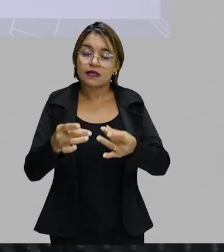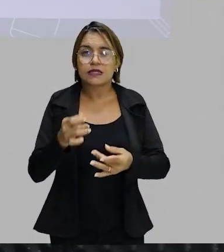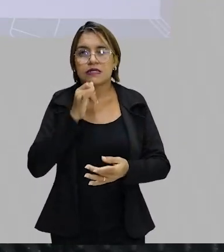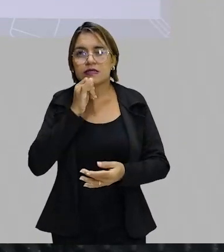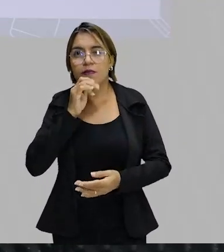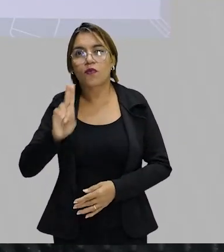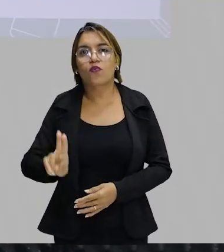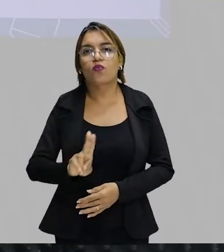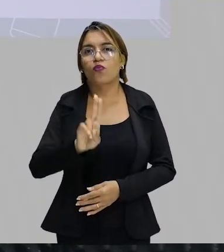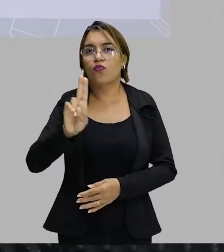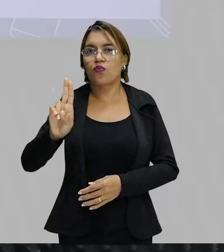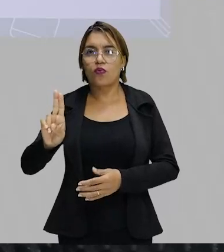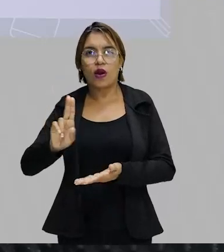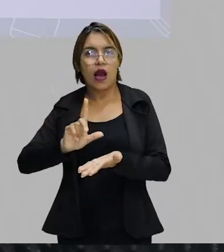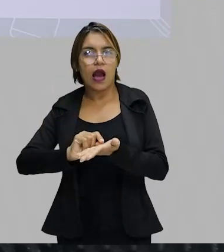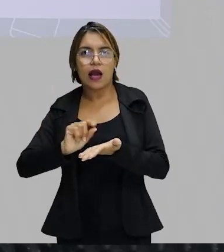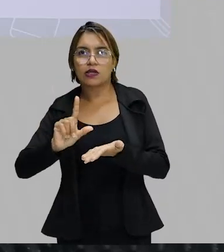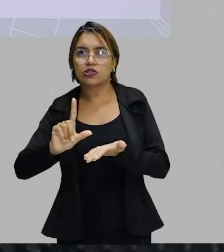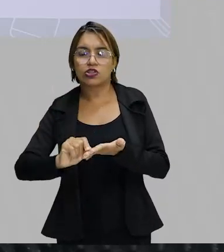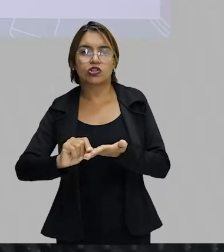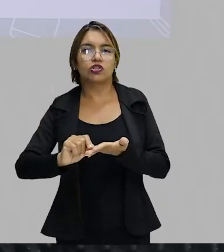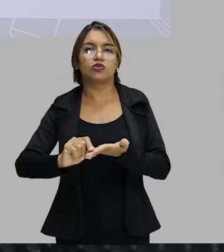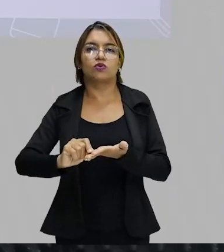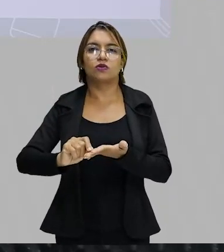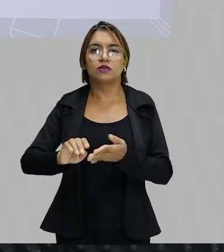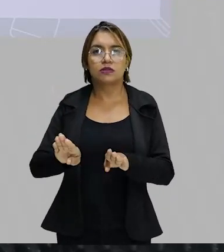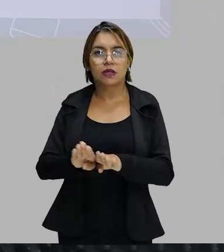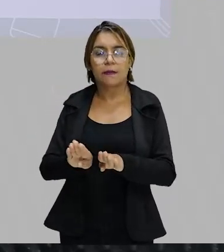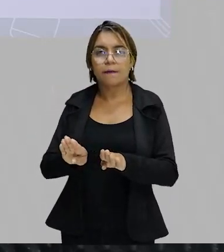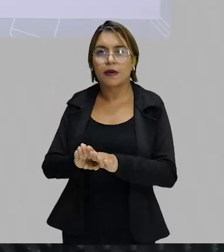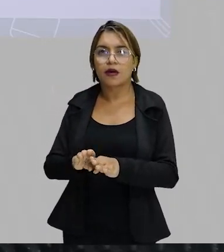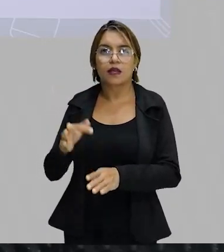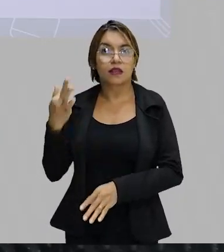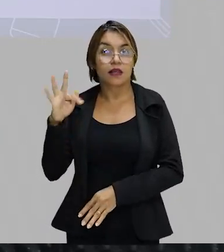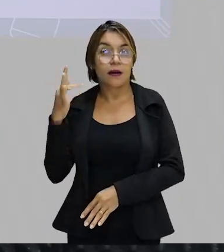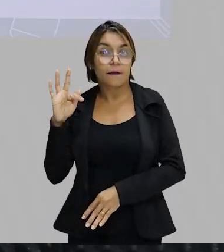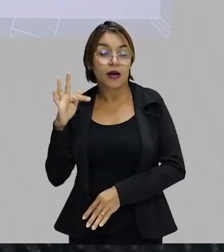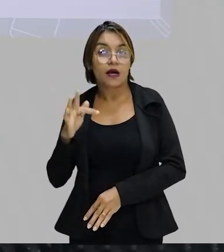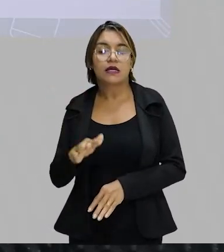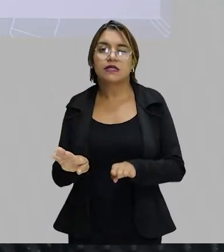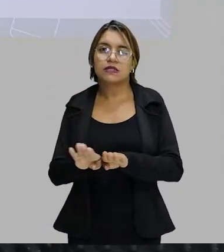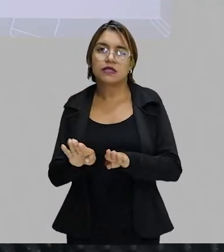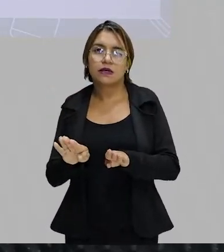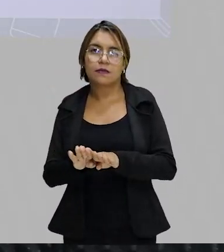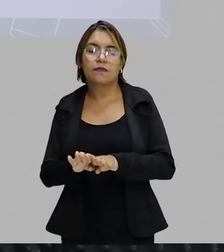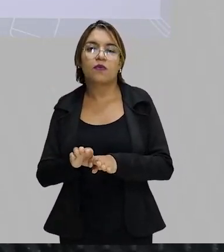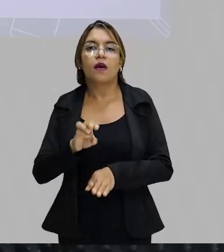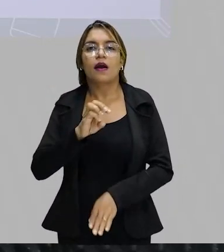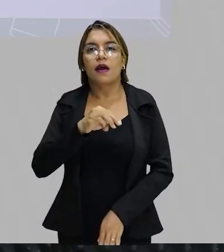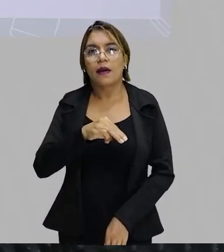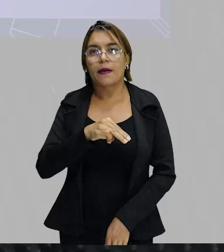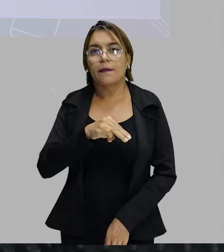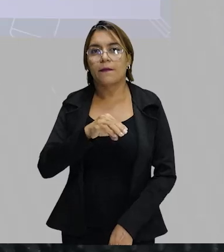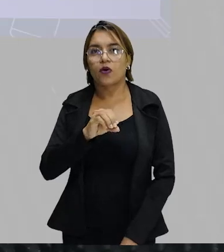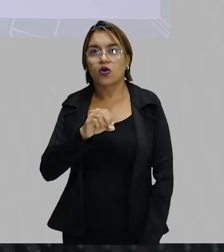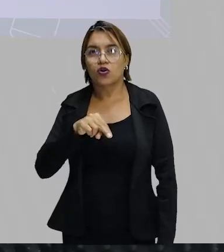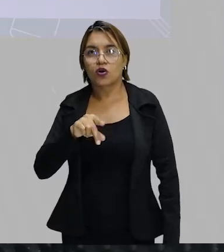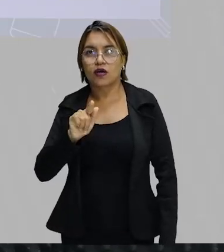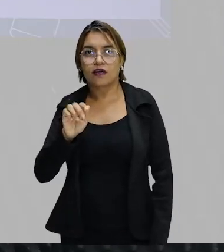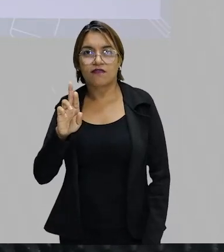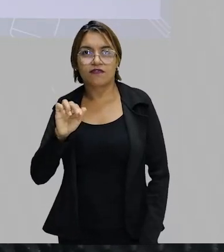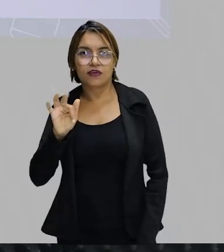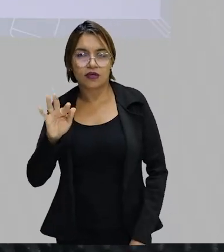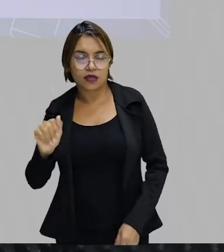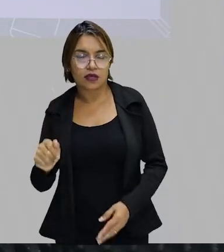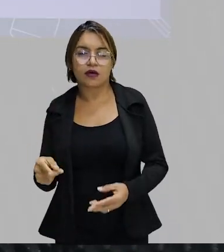universidade artigos científicos, trabalhos de conclusão de curso, famoso TCC, monografias, tese de mestrado,